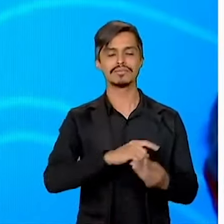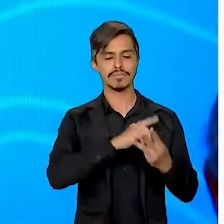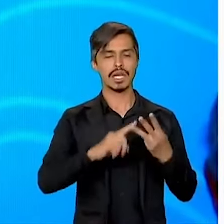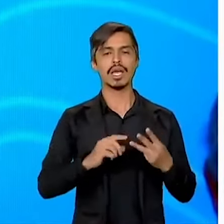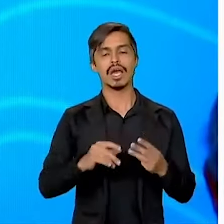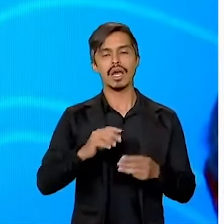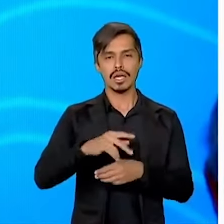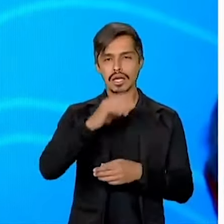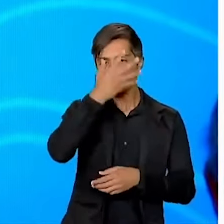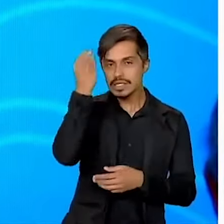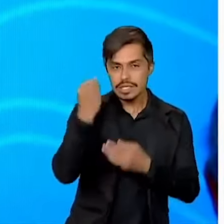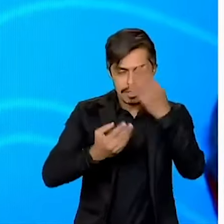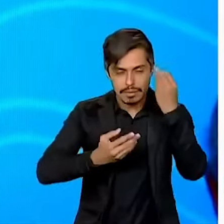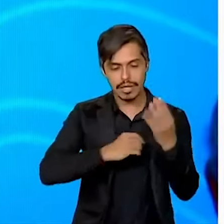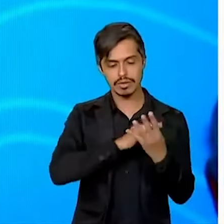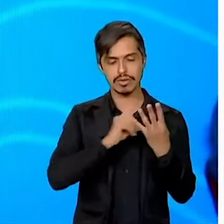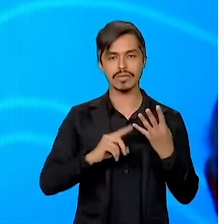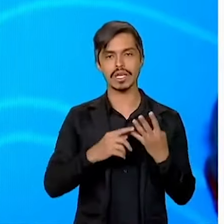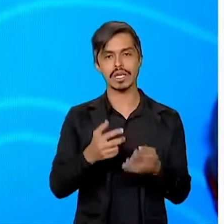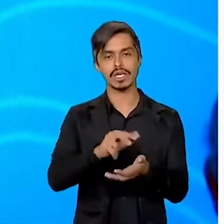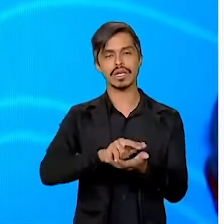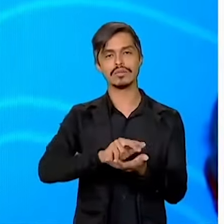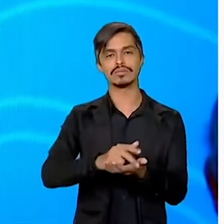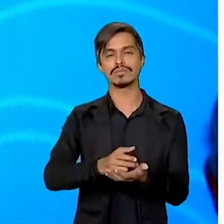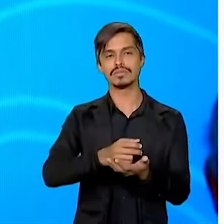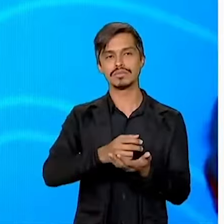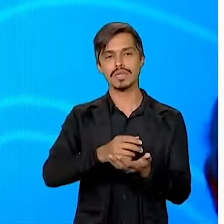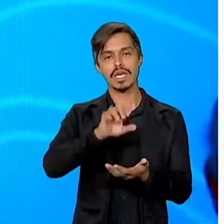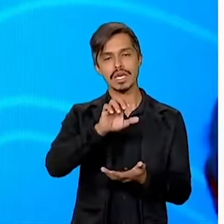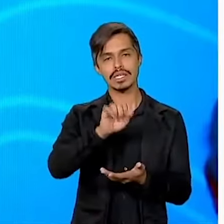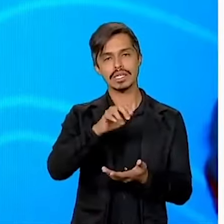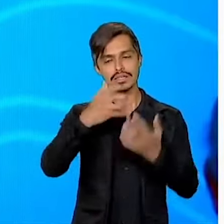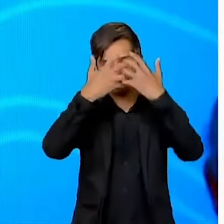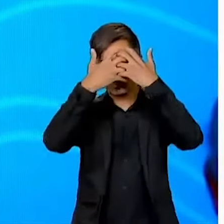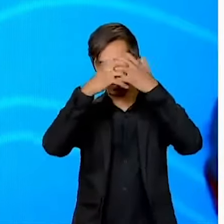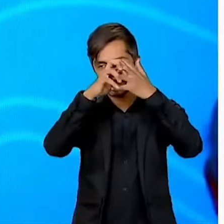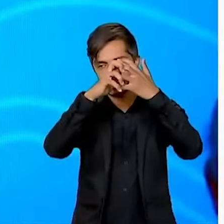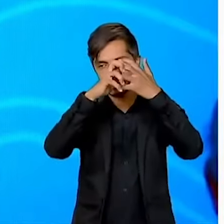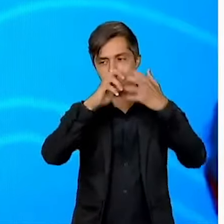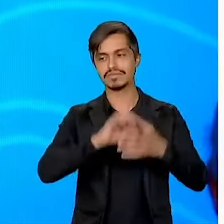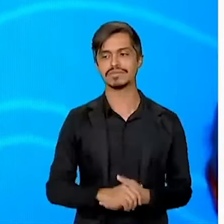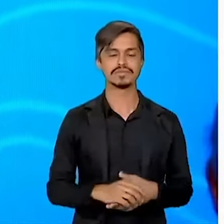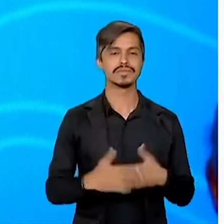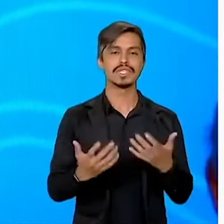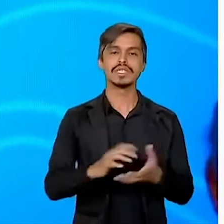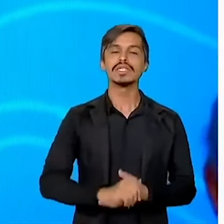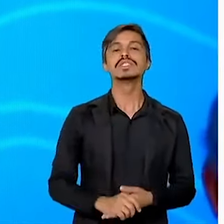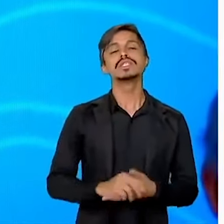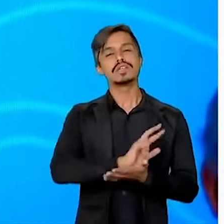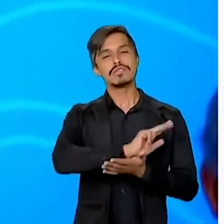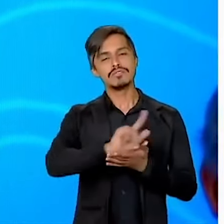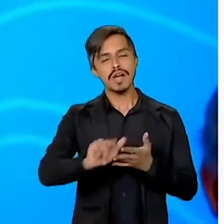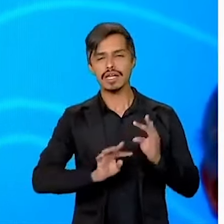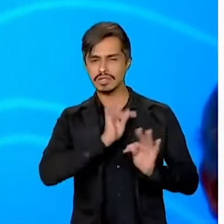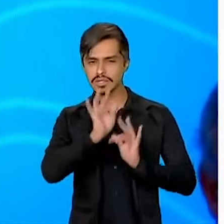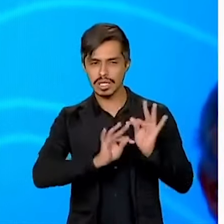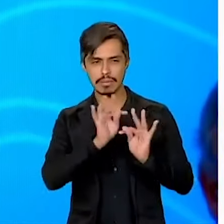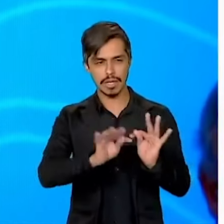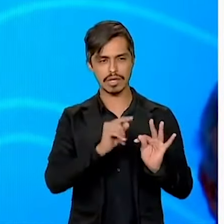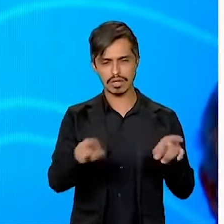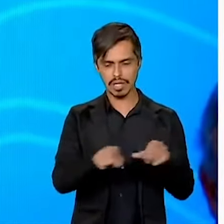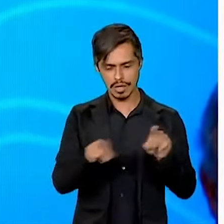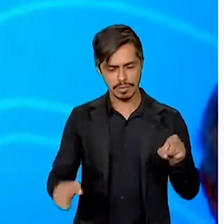e esquizofrenia. A trajetória de excelência dessa farmacêutica é também um dos paradigmas para o